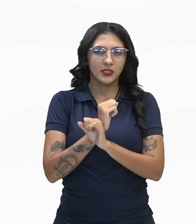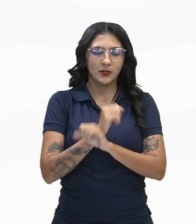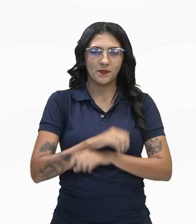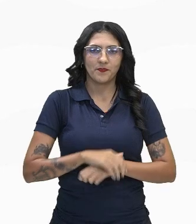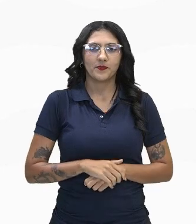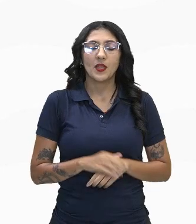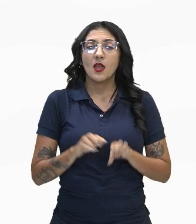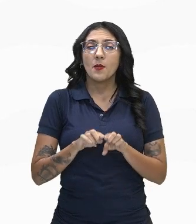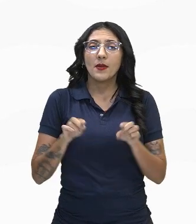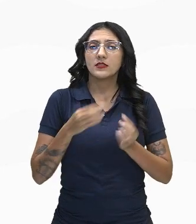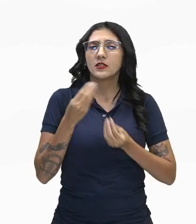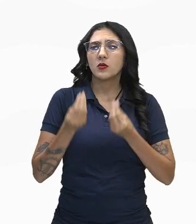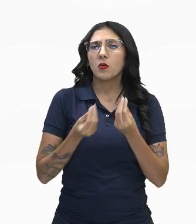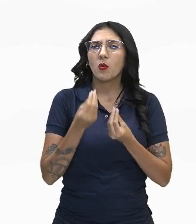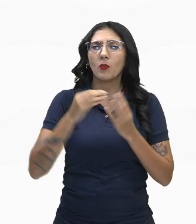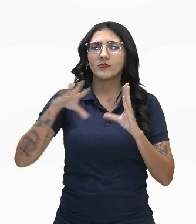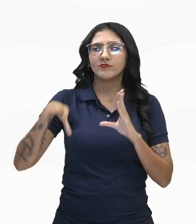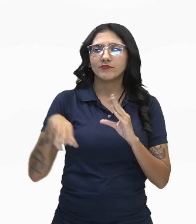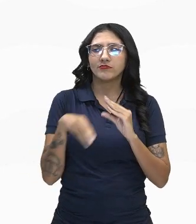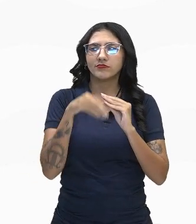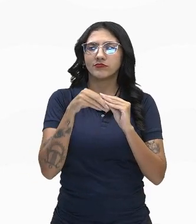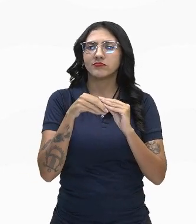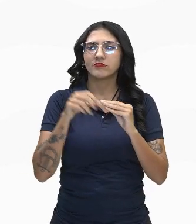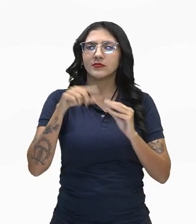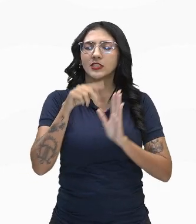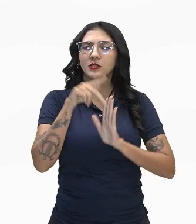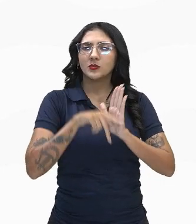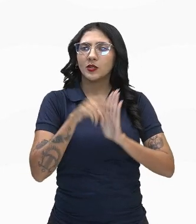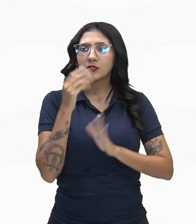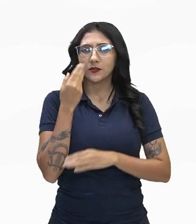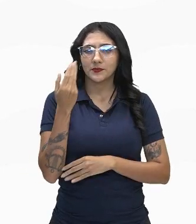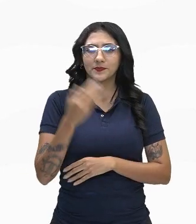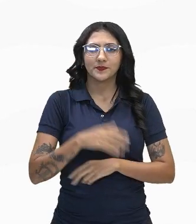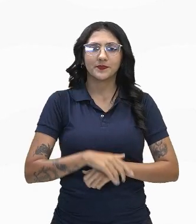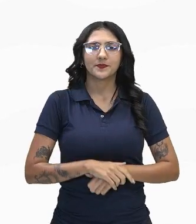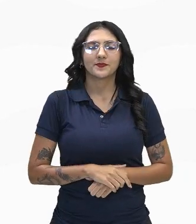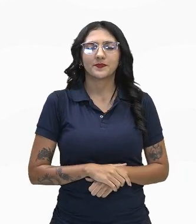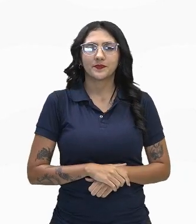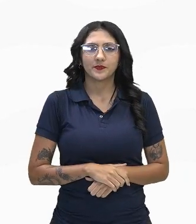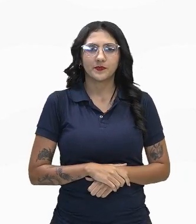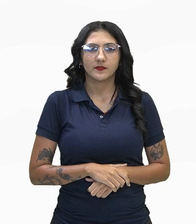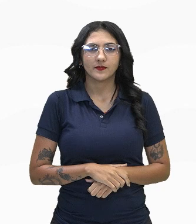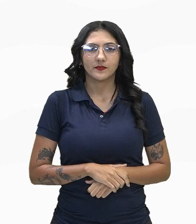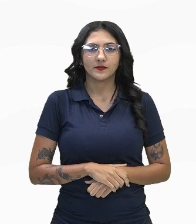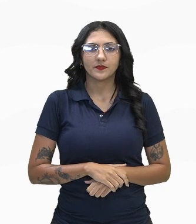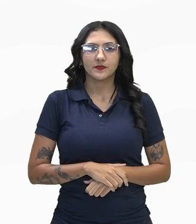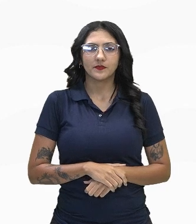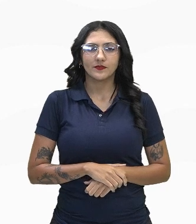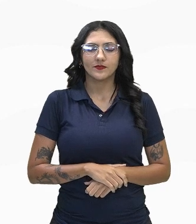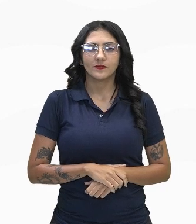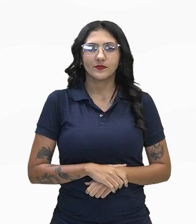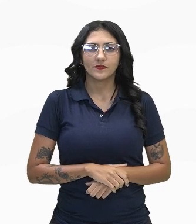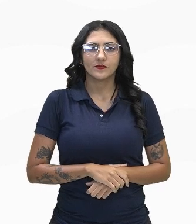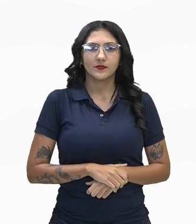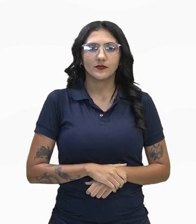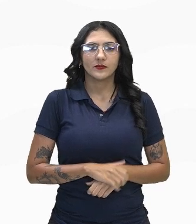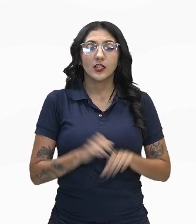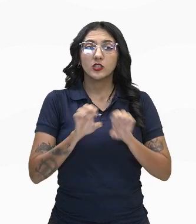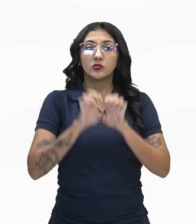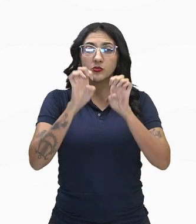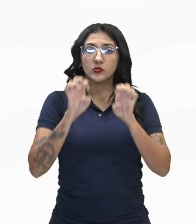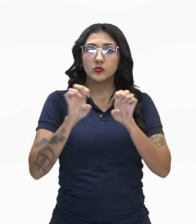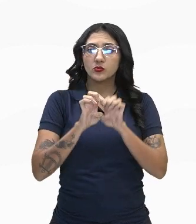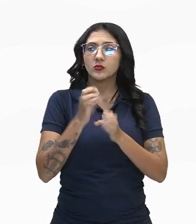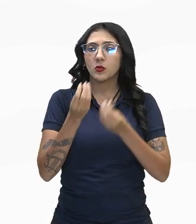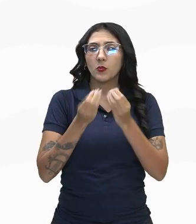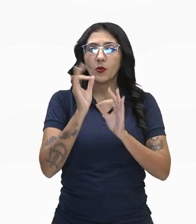esse projeto Calha Norte, desenvolvido ali no governo de Sarney? Então, a estrutura vai contar com uma presença